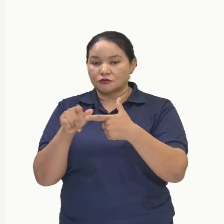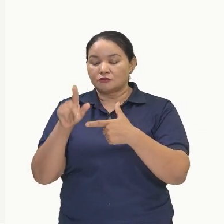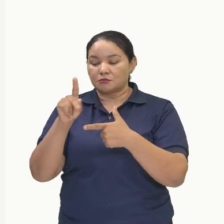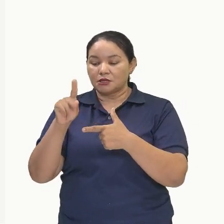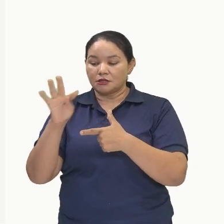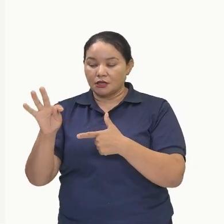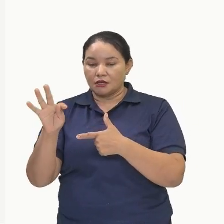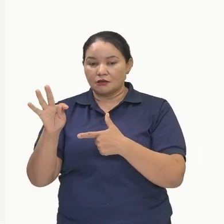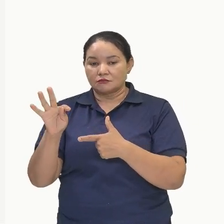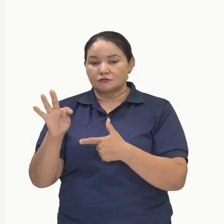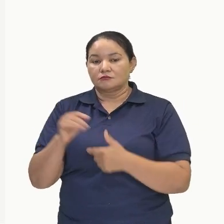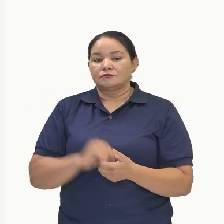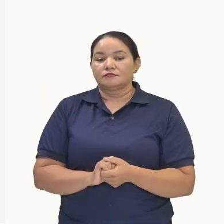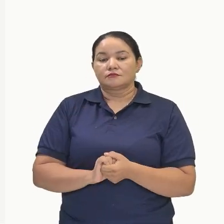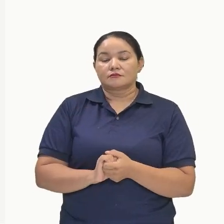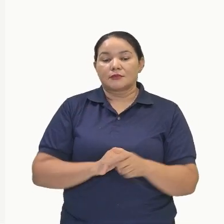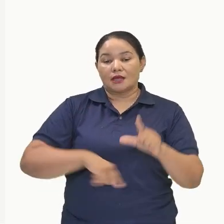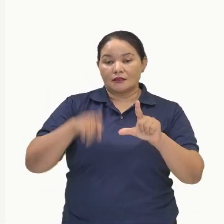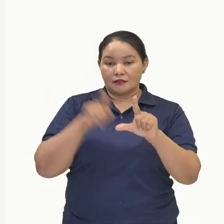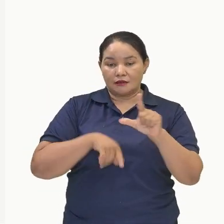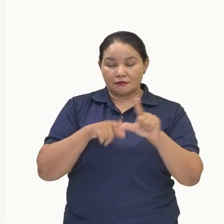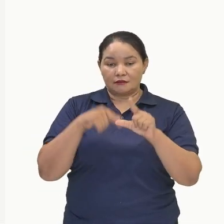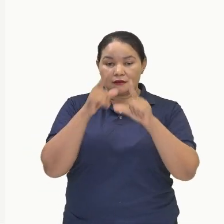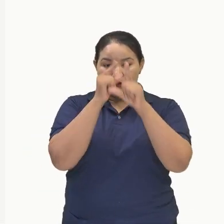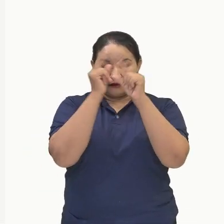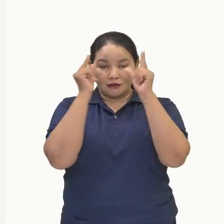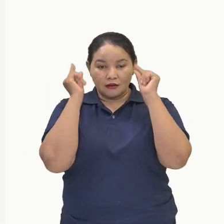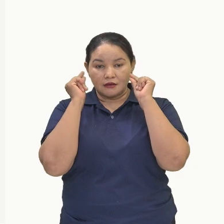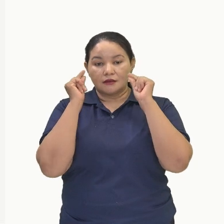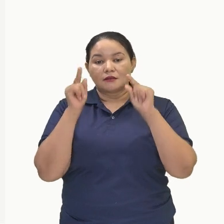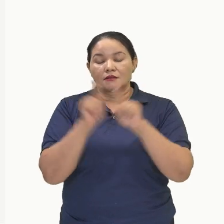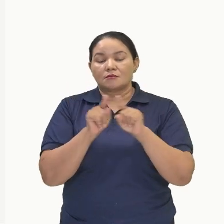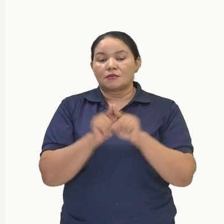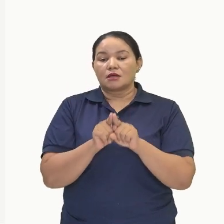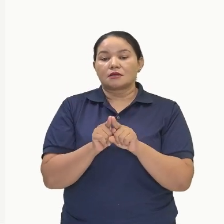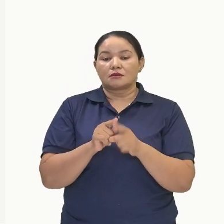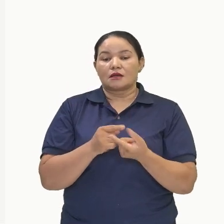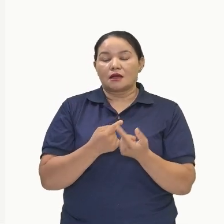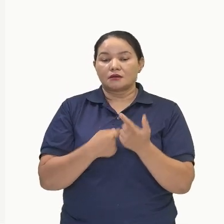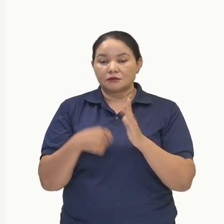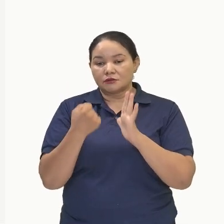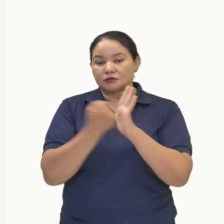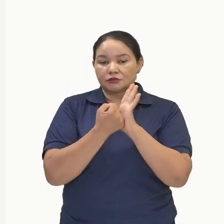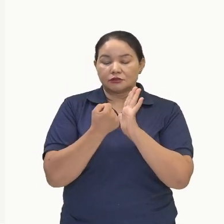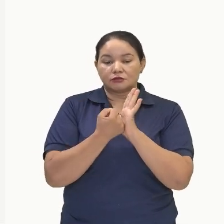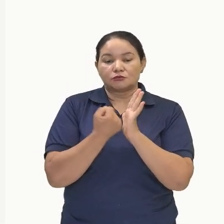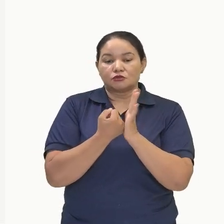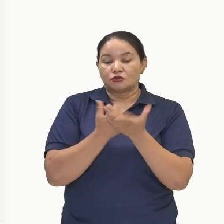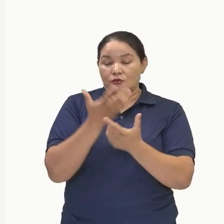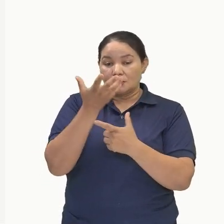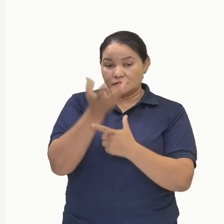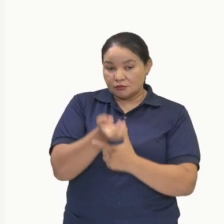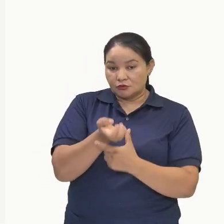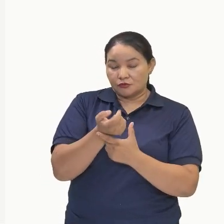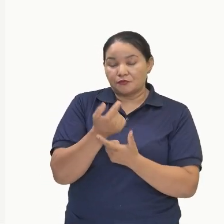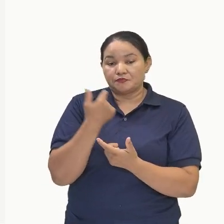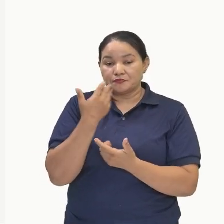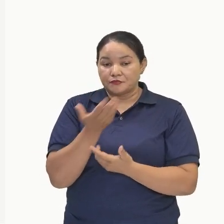letra grega, é o nu, que simboliza o rendimento do receptor elétrico, é adimensional, não tem unidade de